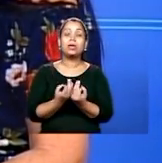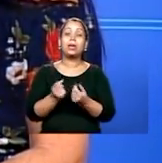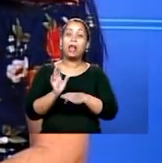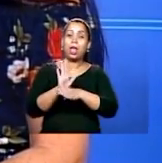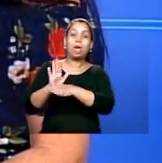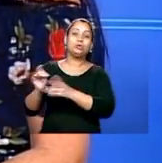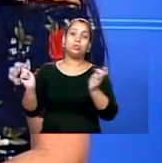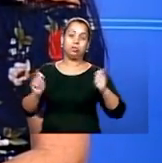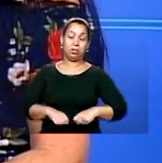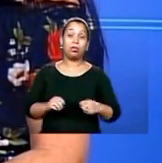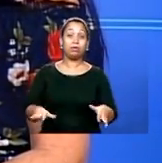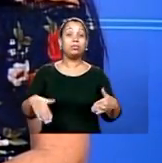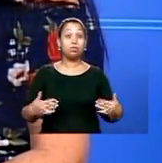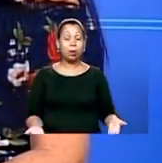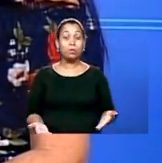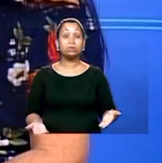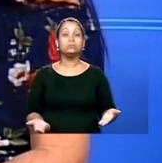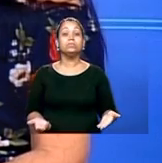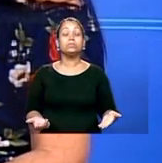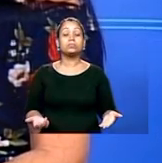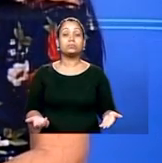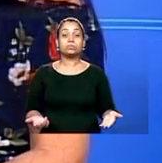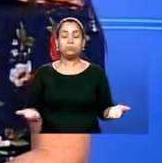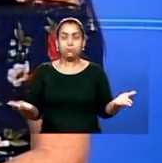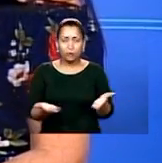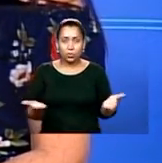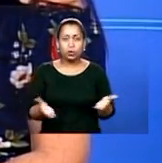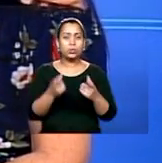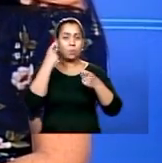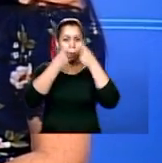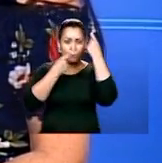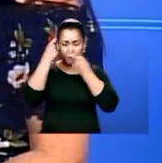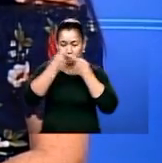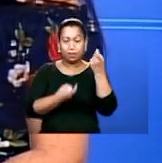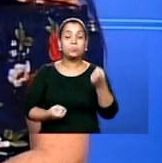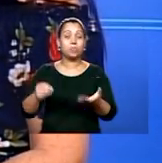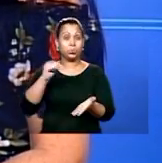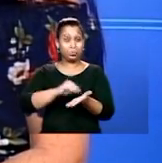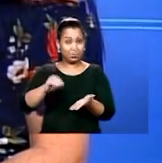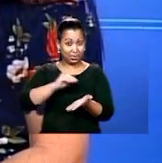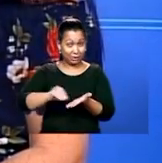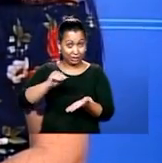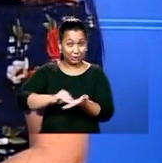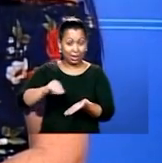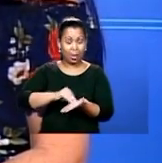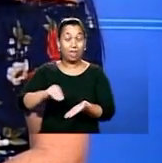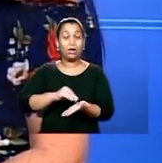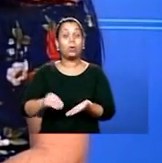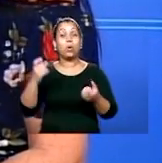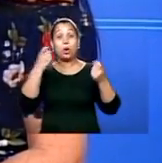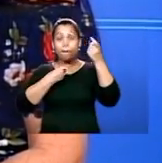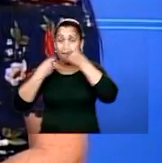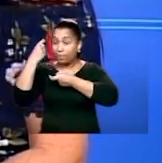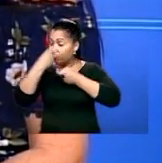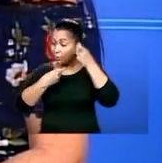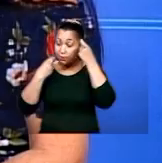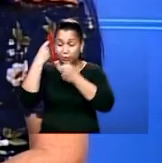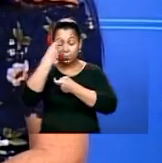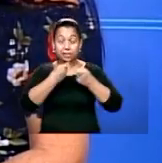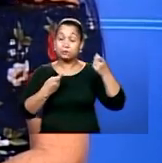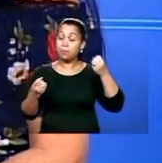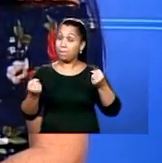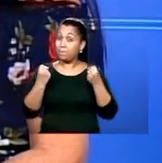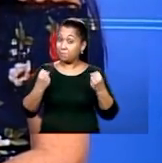atendidas. Então, assim, hoje é uma preocupação do secretário, né, uma preocupação grande